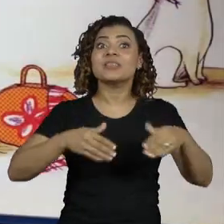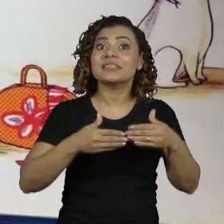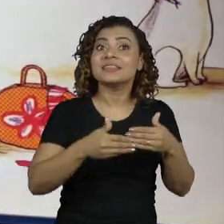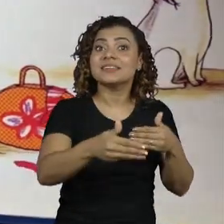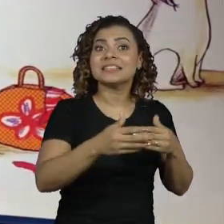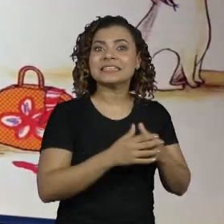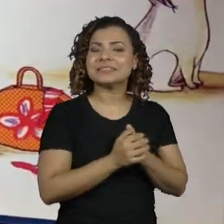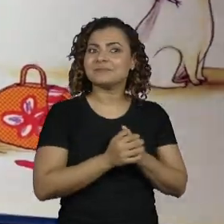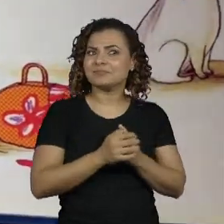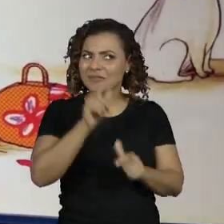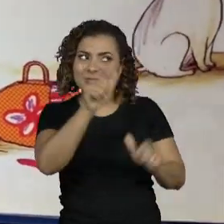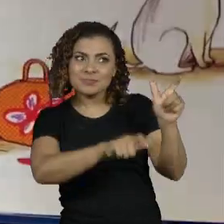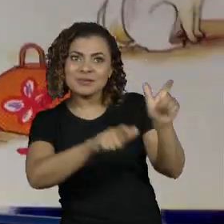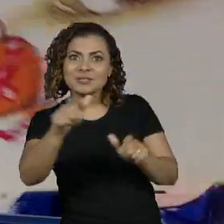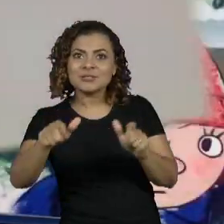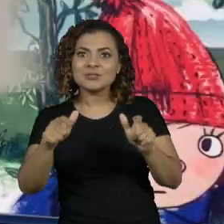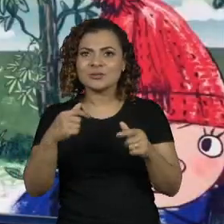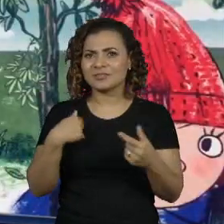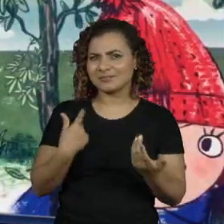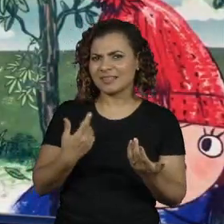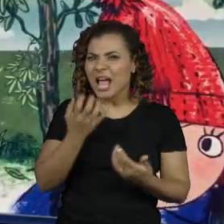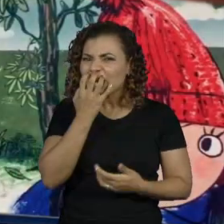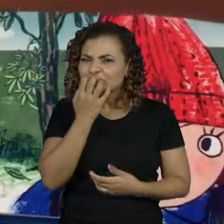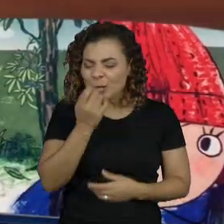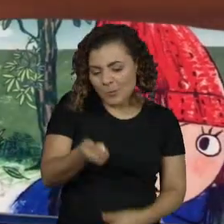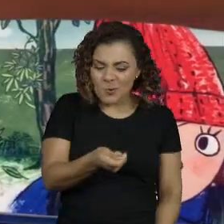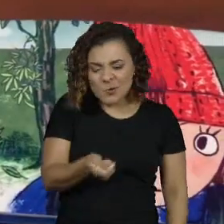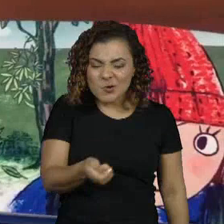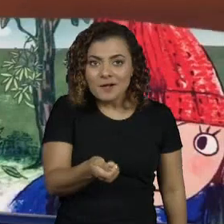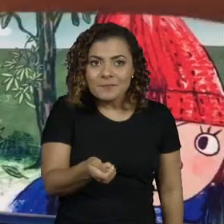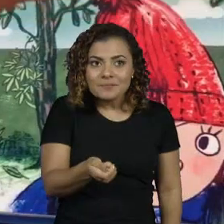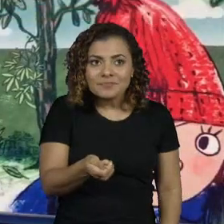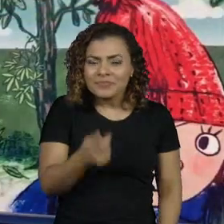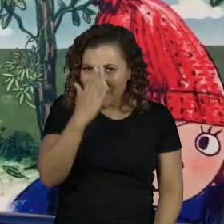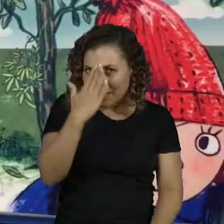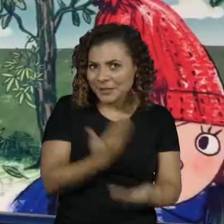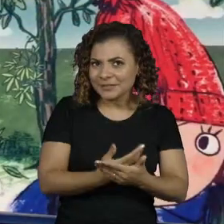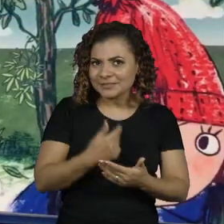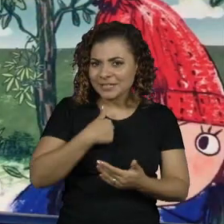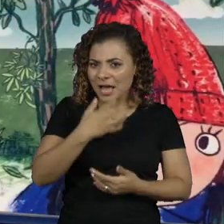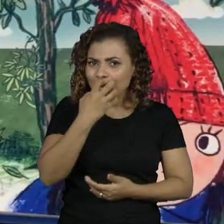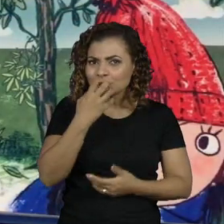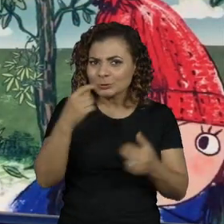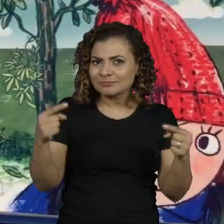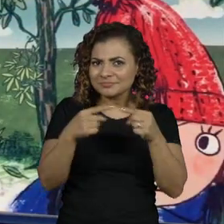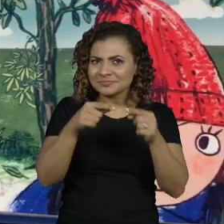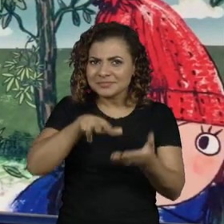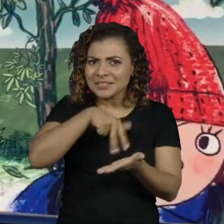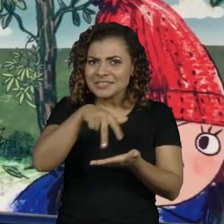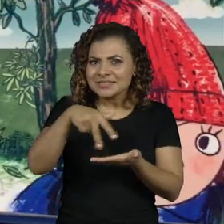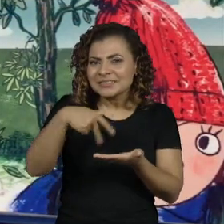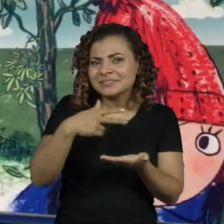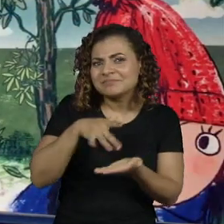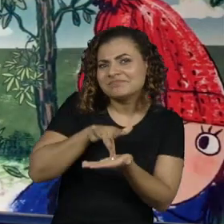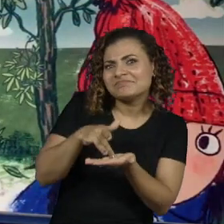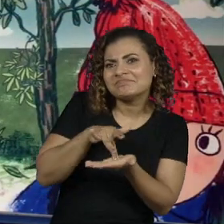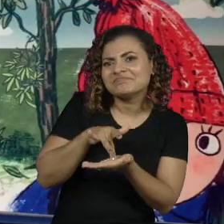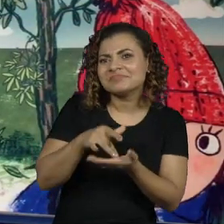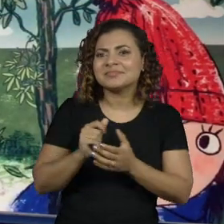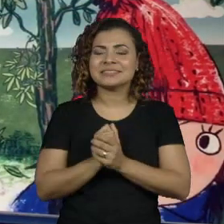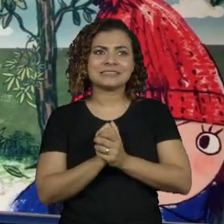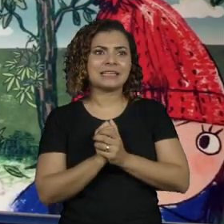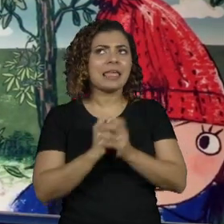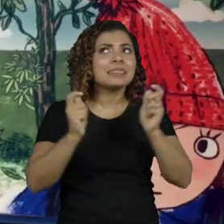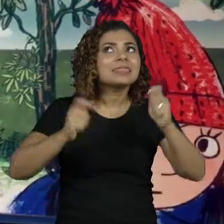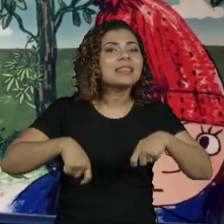Será que as pessoas que moram com o cachorro também vão acreditar que ele é uma bailarina? Será que ele vai conseguir